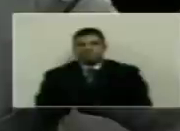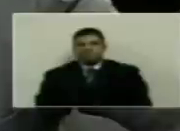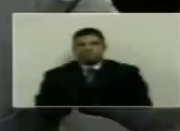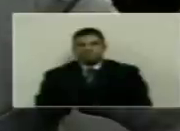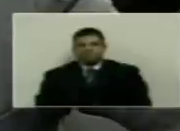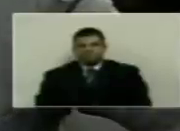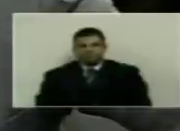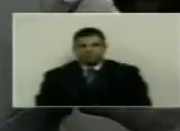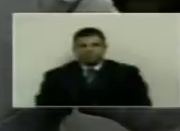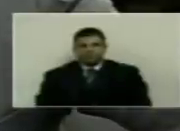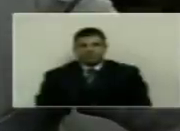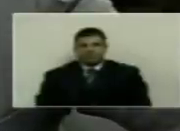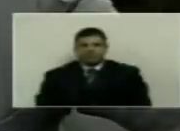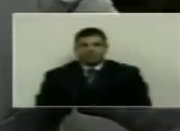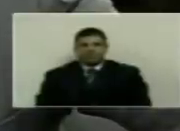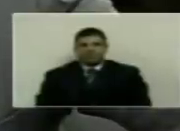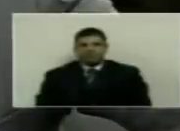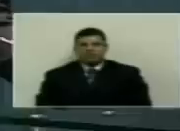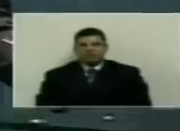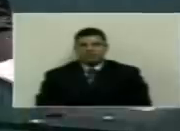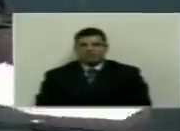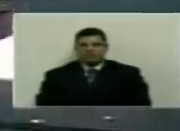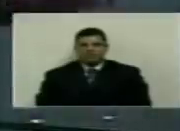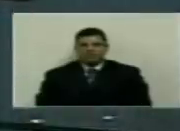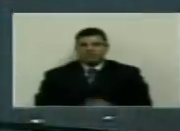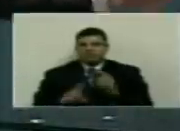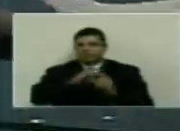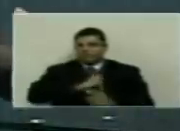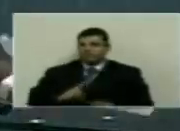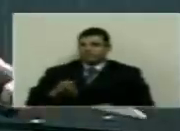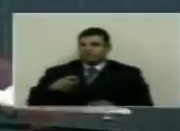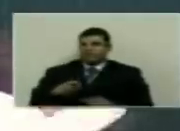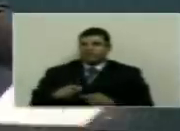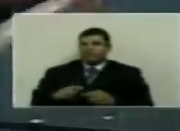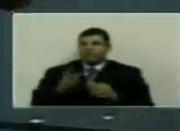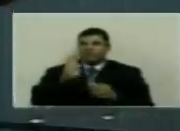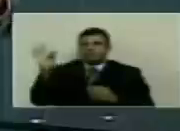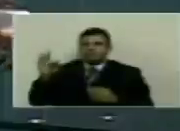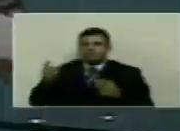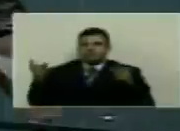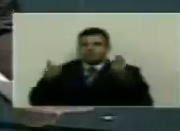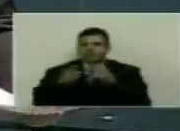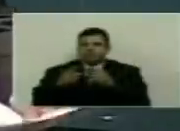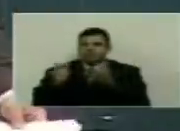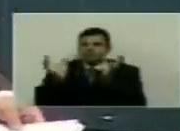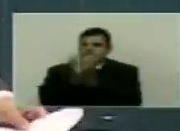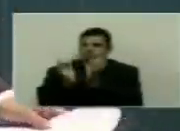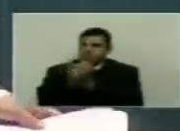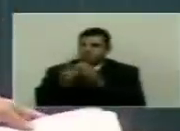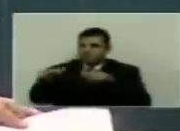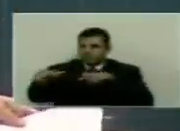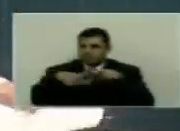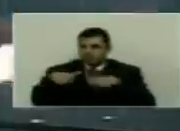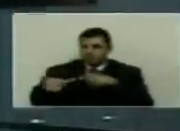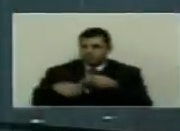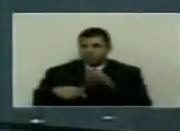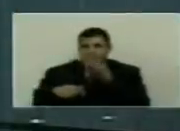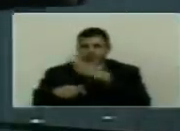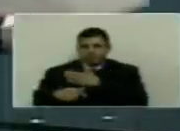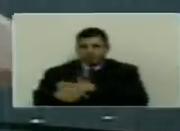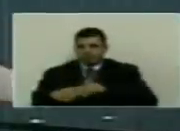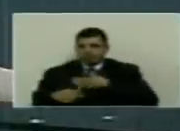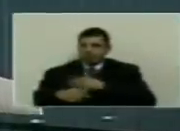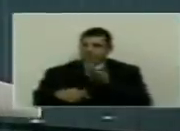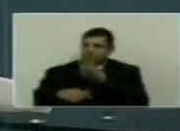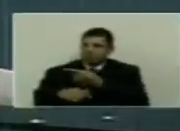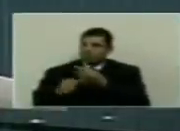E acabou-se. Agora, ser sincero, olha, eu tenho uma ordem do governo federal, diminuiu minhas equipes de manutenção. Eu gostaria